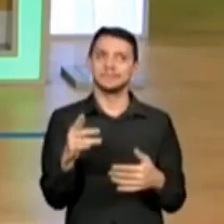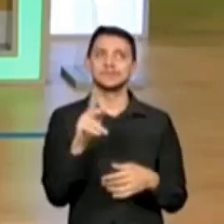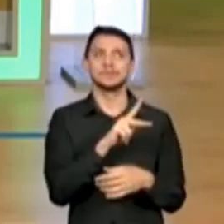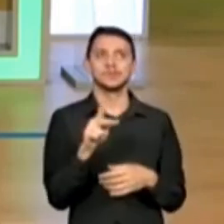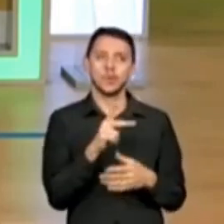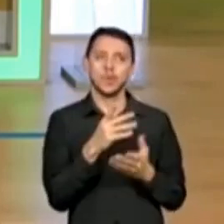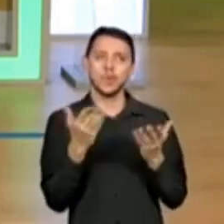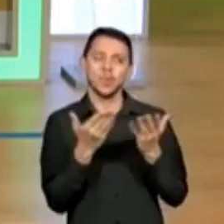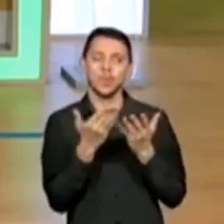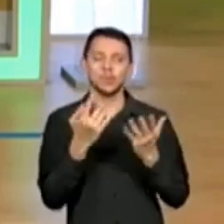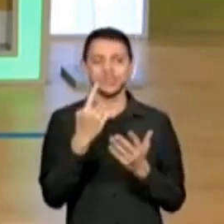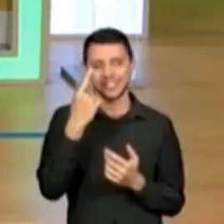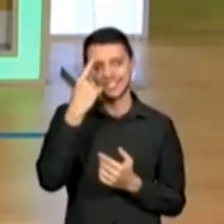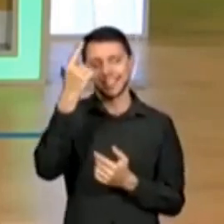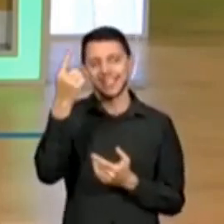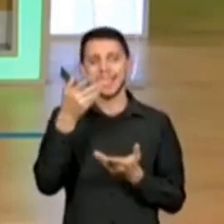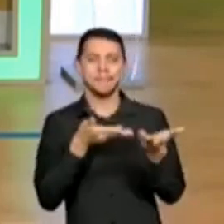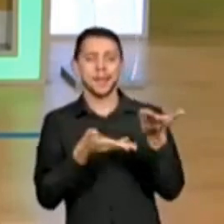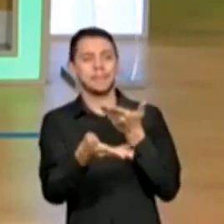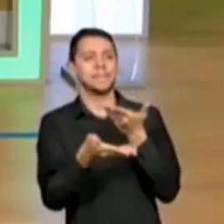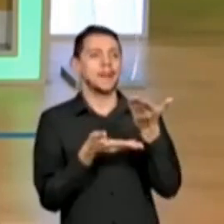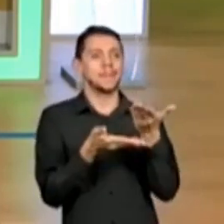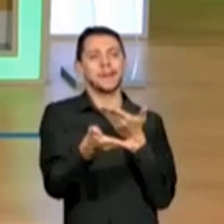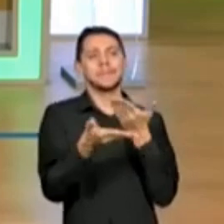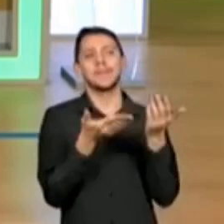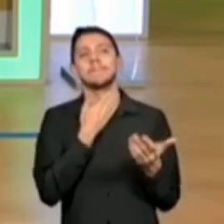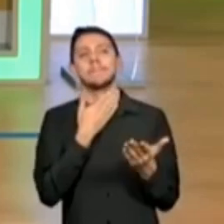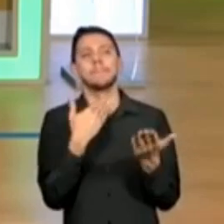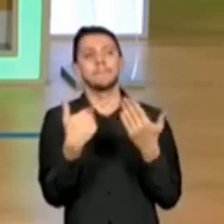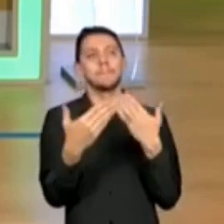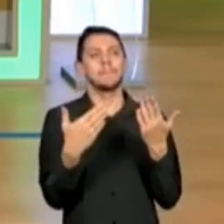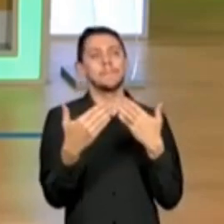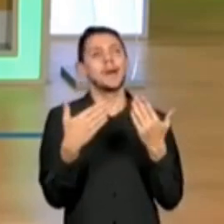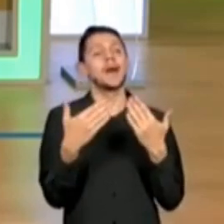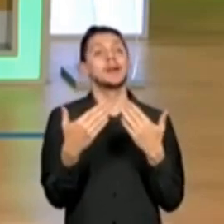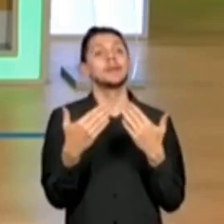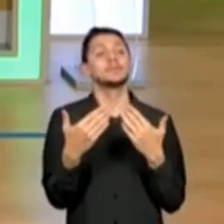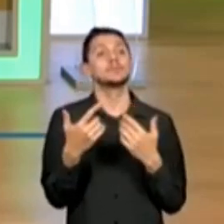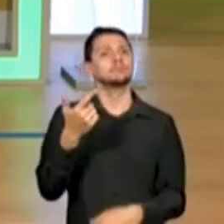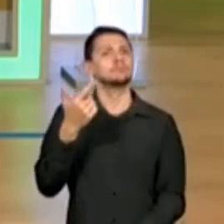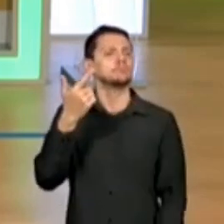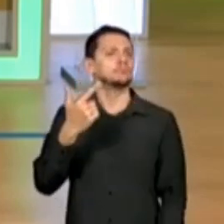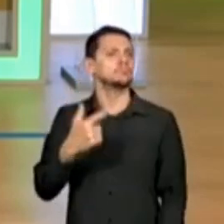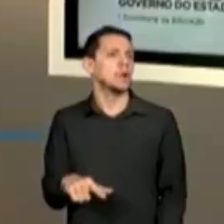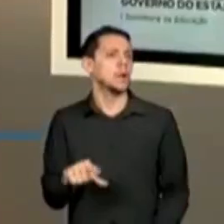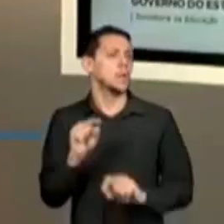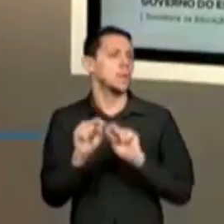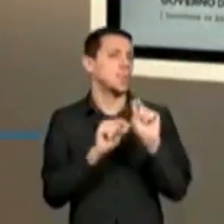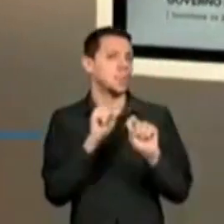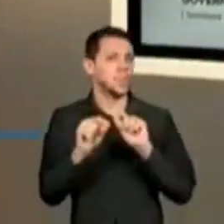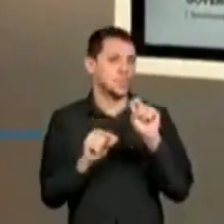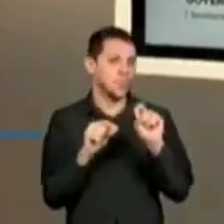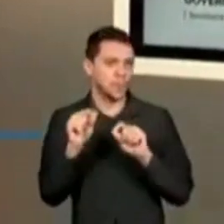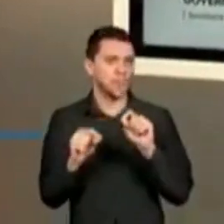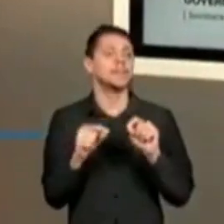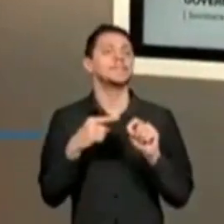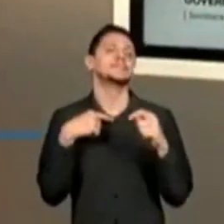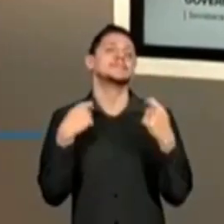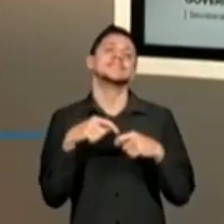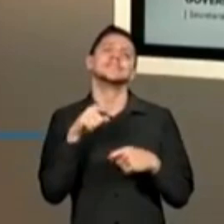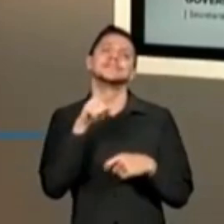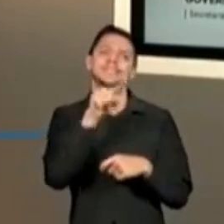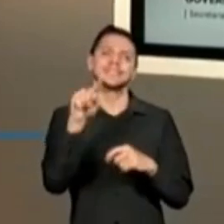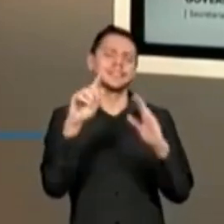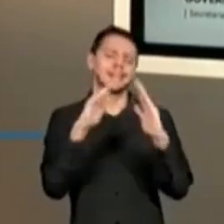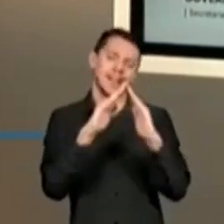troca de ideias, hoje a gente vai bater papo, hoje a gente vai conversar e mais do que isso, eu vou falar com a galerinha. Eu vou precisar de vocês aí de